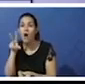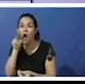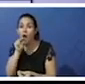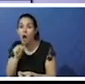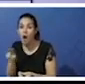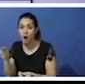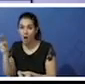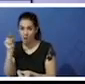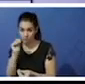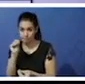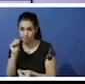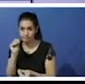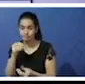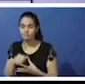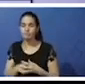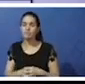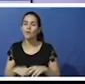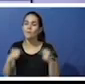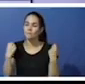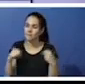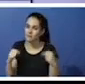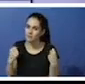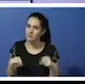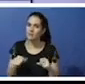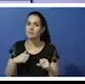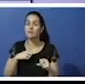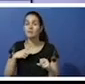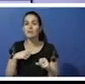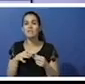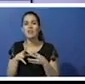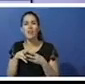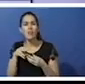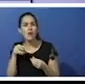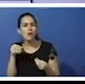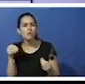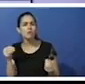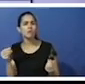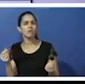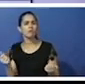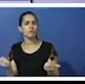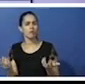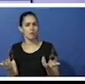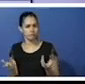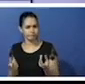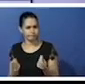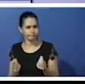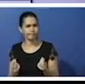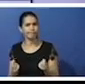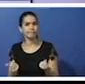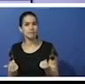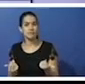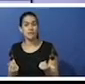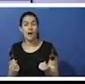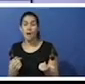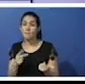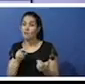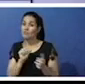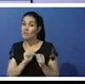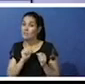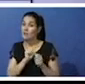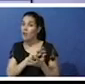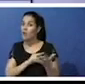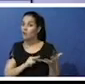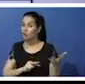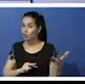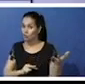gente? Então, assim, aqui a gente tem que ter muita sensibilidade para falar para a criança que, ó, vamos fazer a leitura? Essa aqui tem som